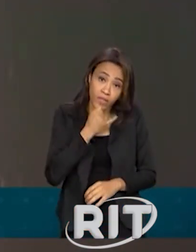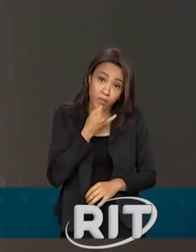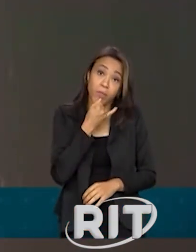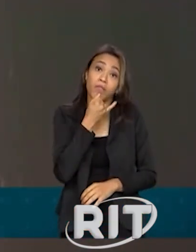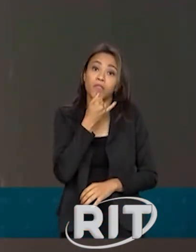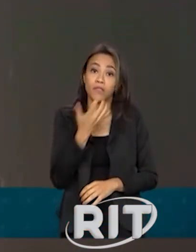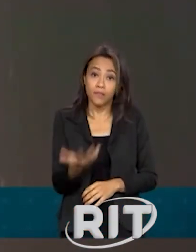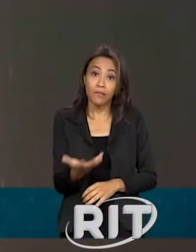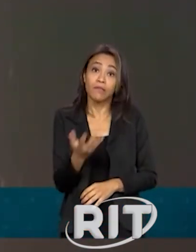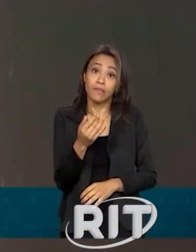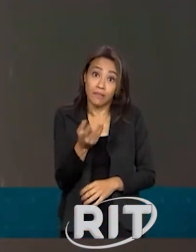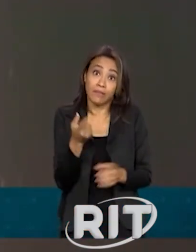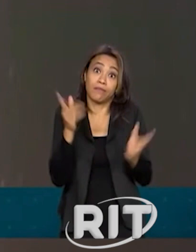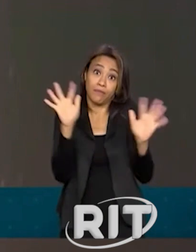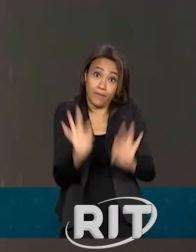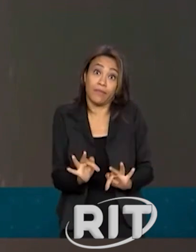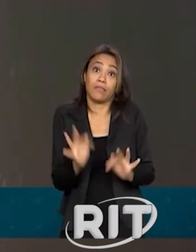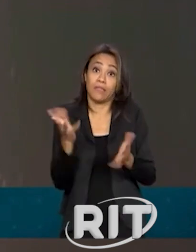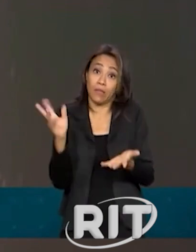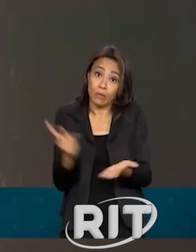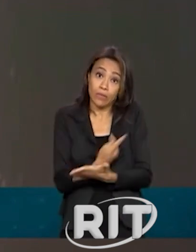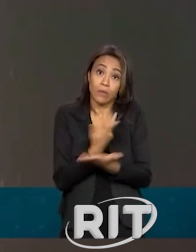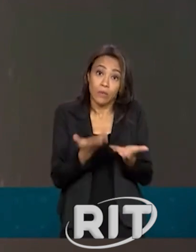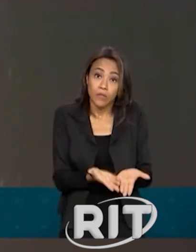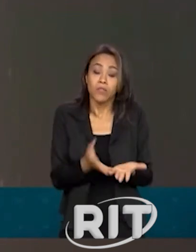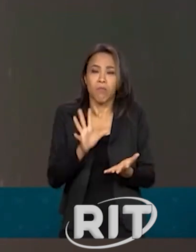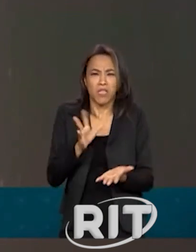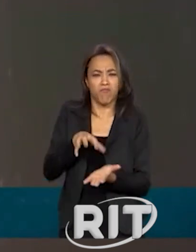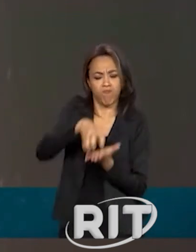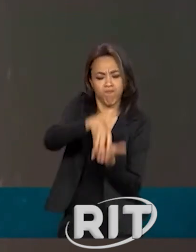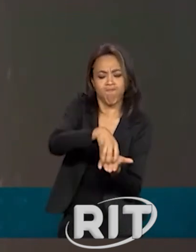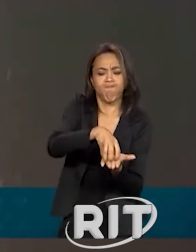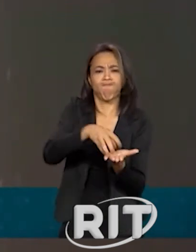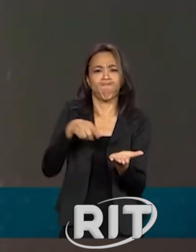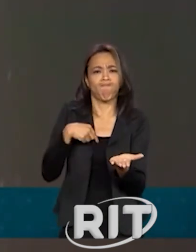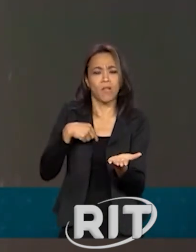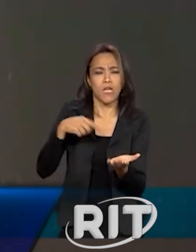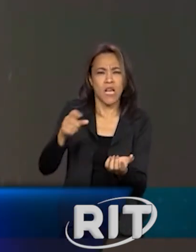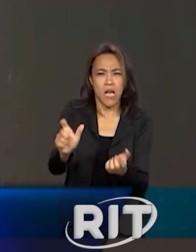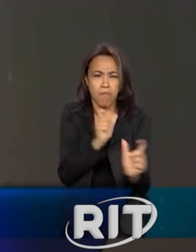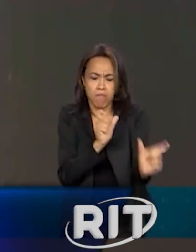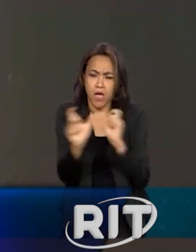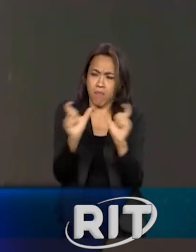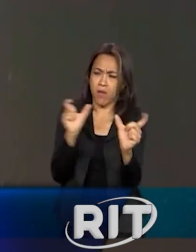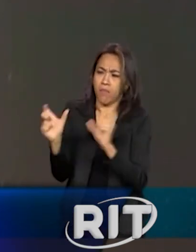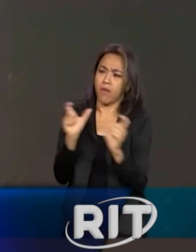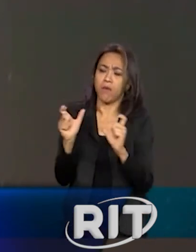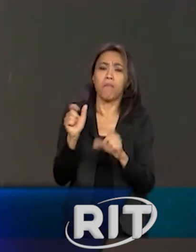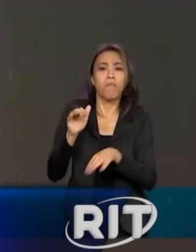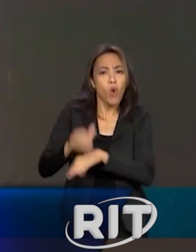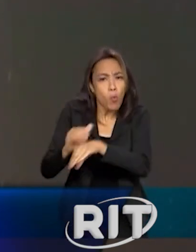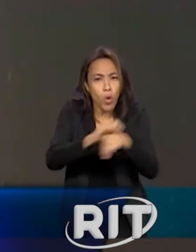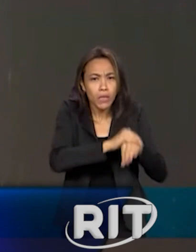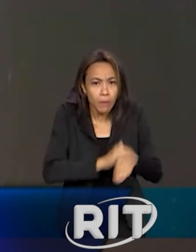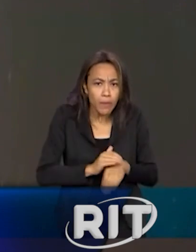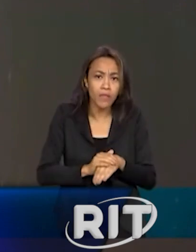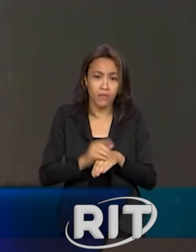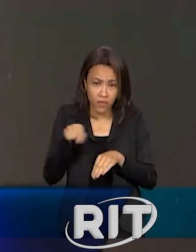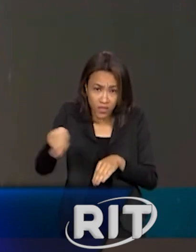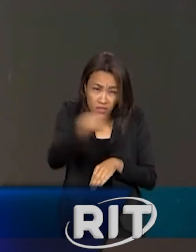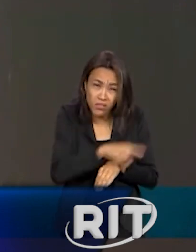resistem desinformação em massa manipulação ameaças e mesmo ações terroristas não